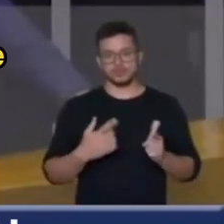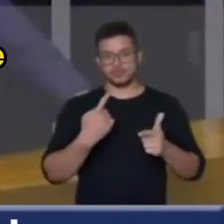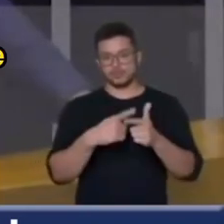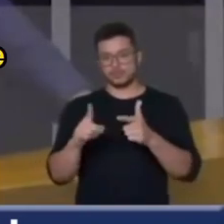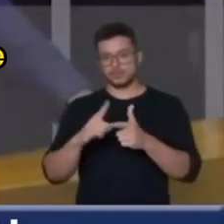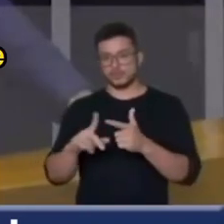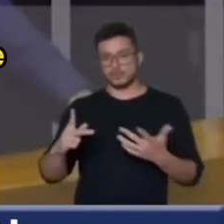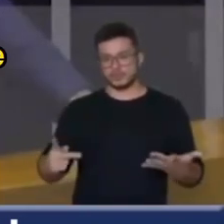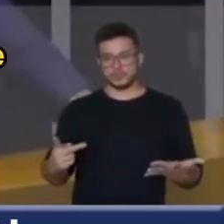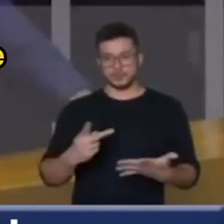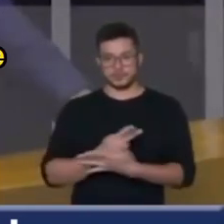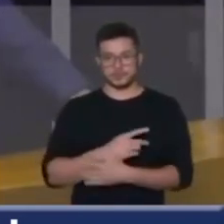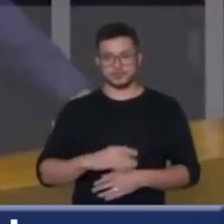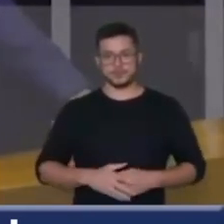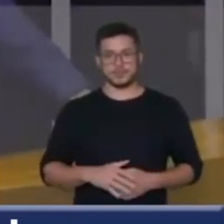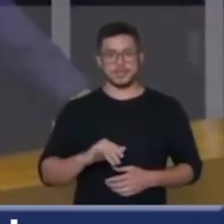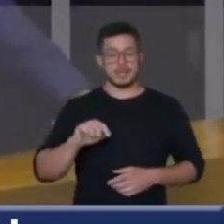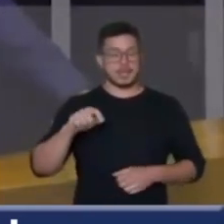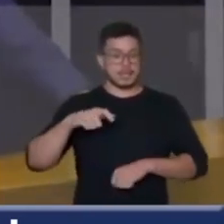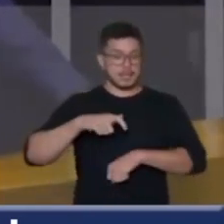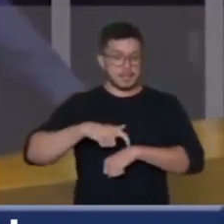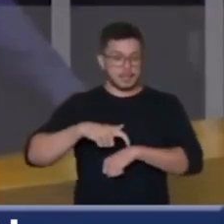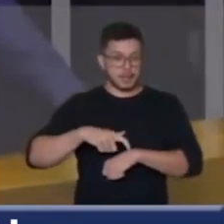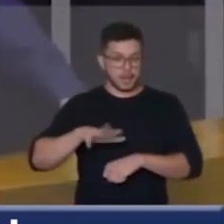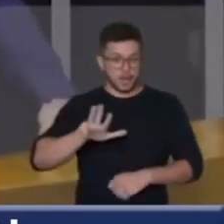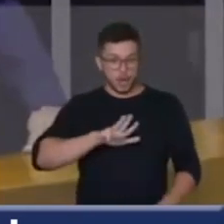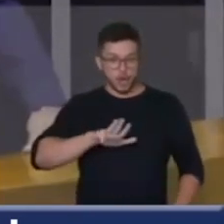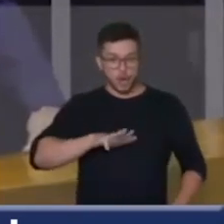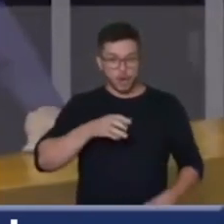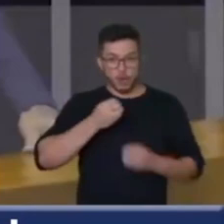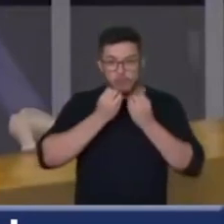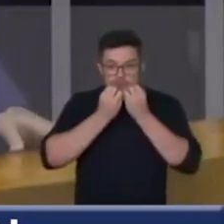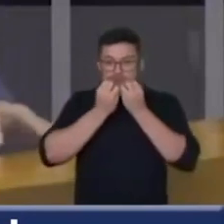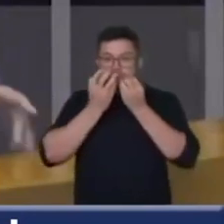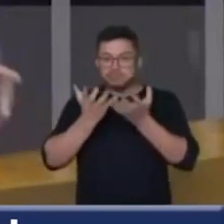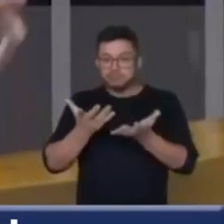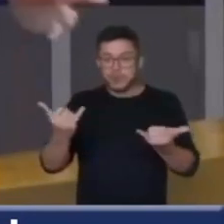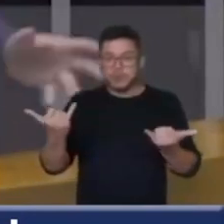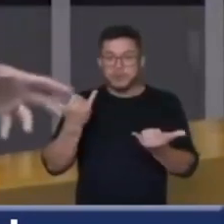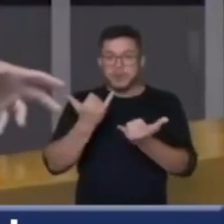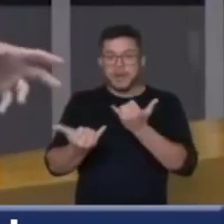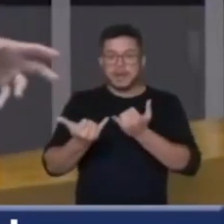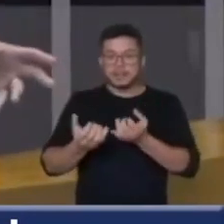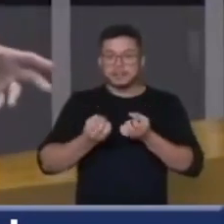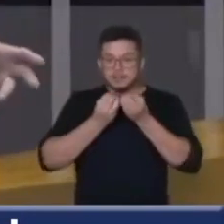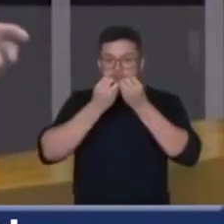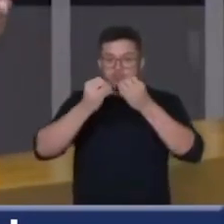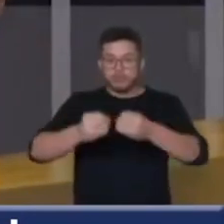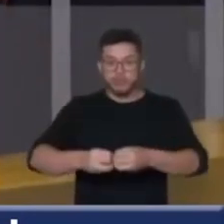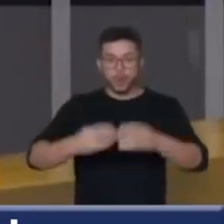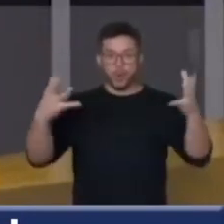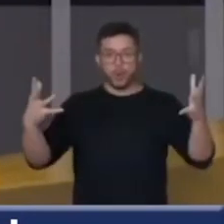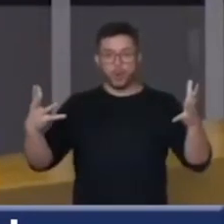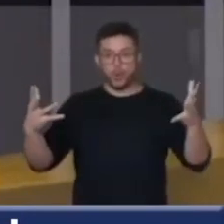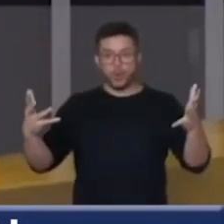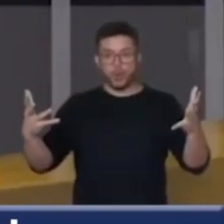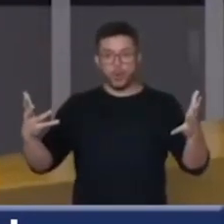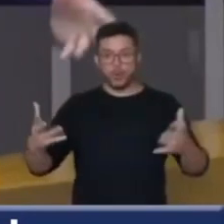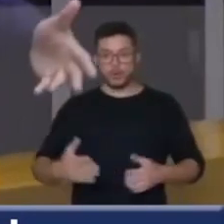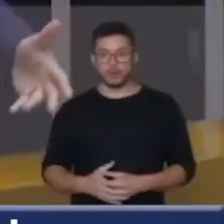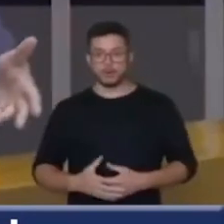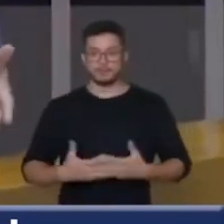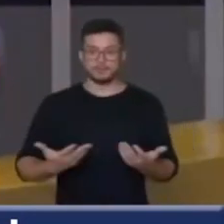e parece uma bomba atômica Lula é pior do que uma bomba de Hiroshima ele abre a boca e a bolsa